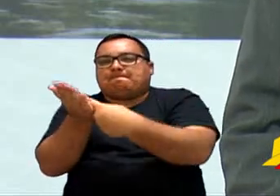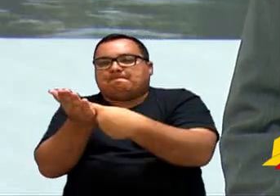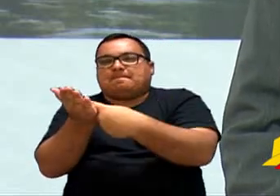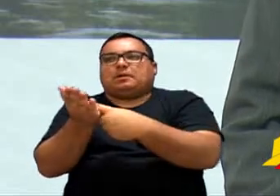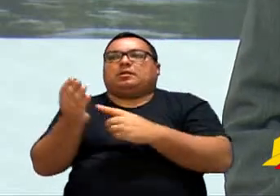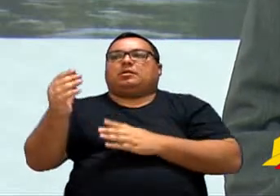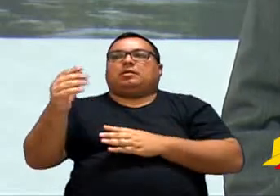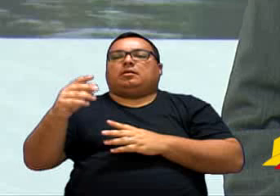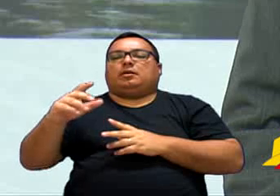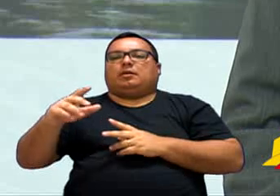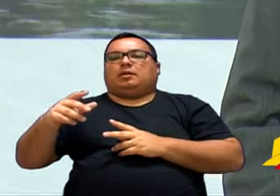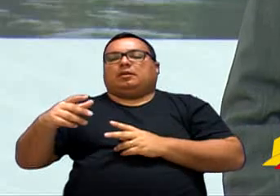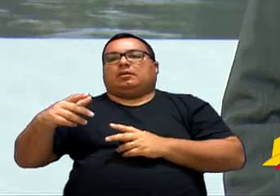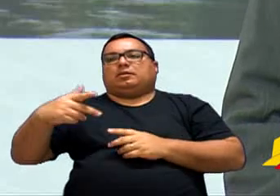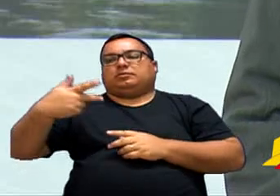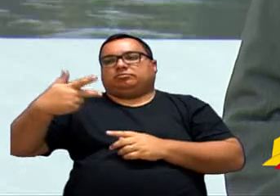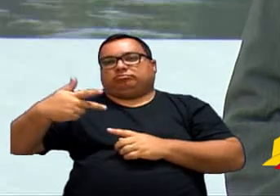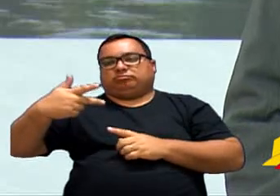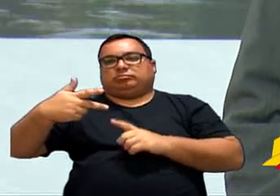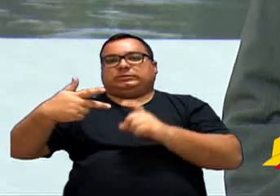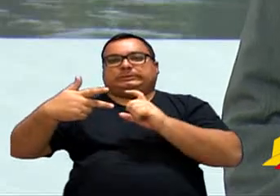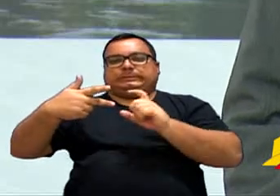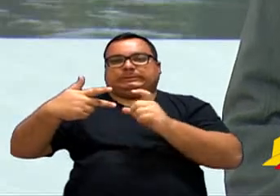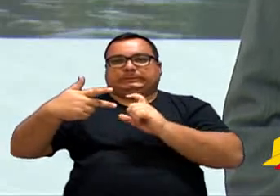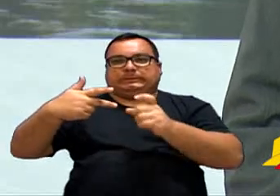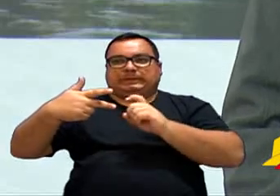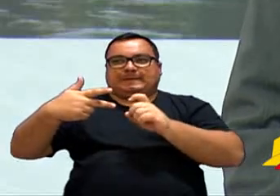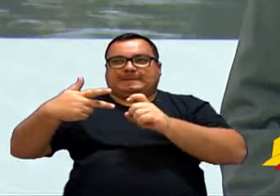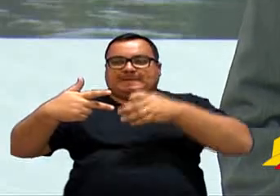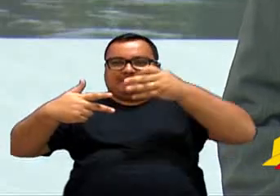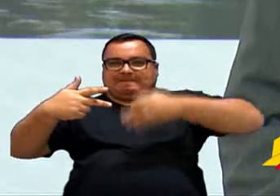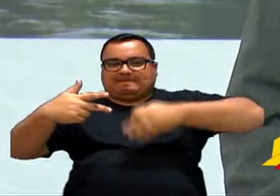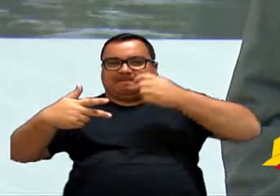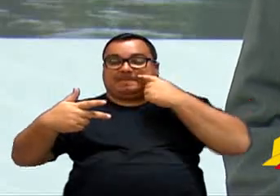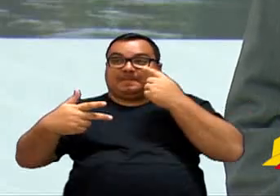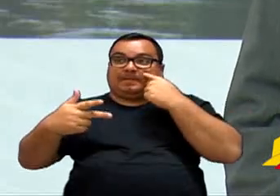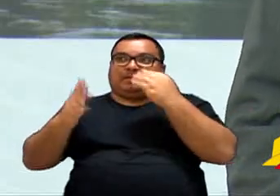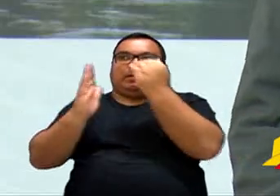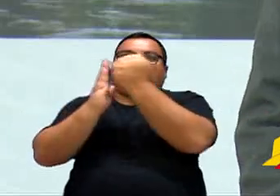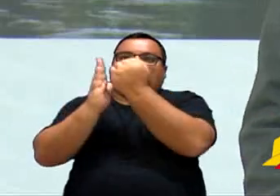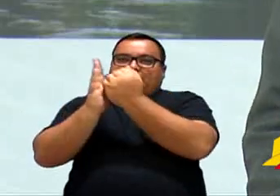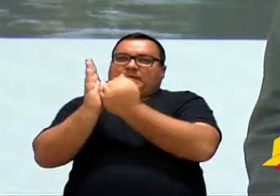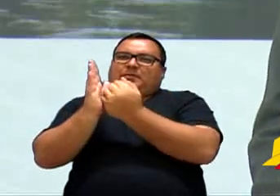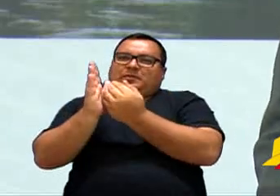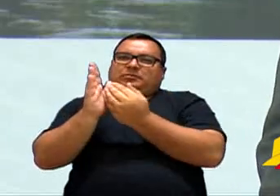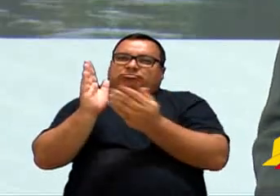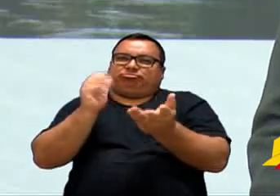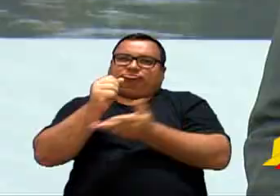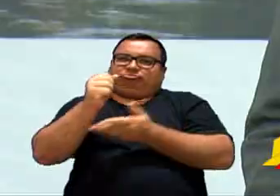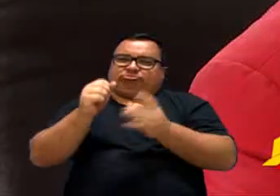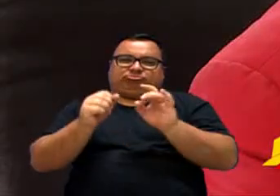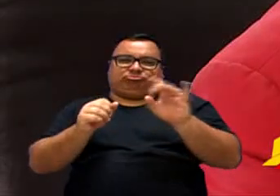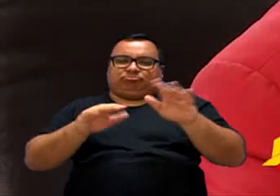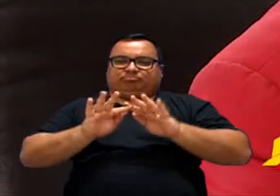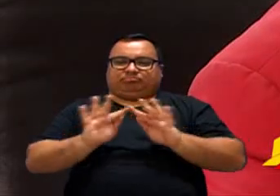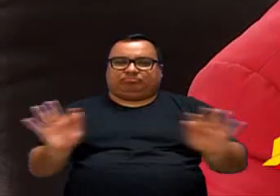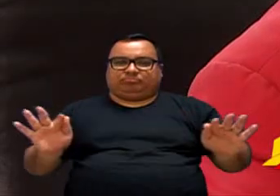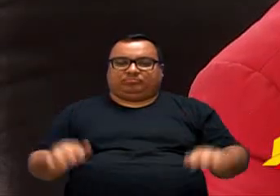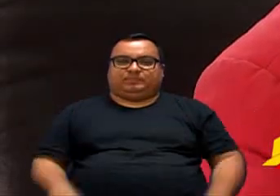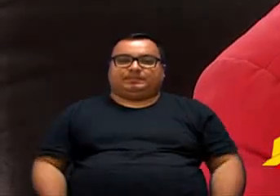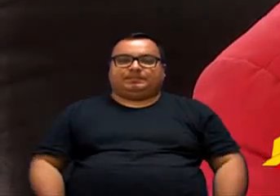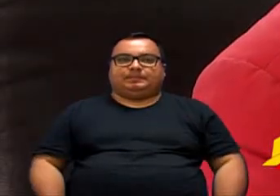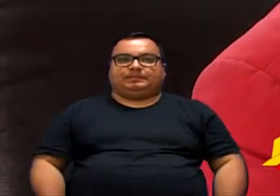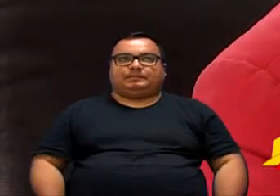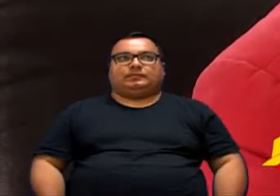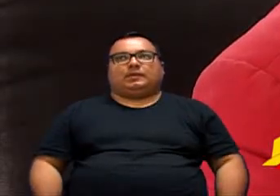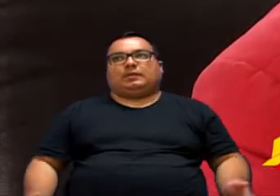com o executivo, para que ele crie esse regramento através de decreto. Mínimo básico. Sim, isso. Com